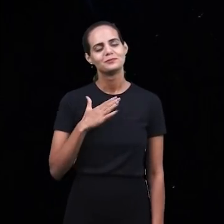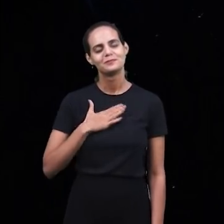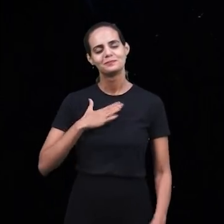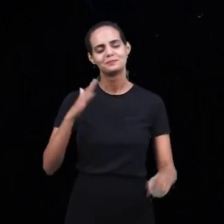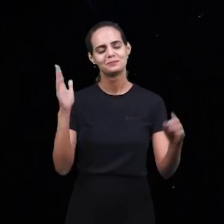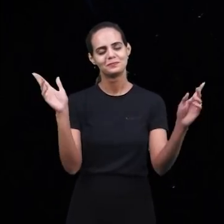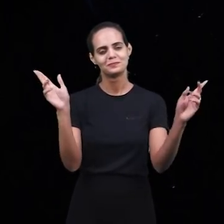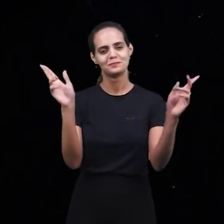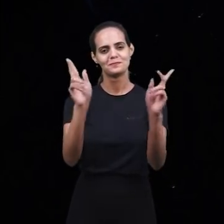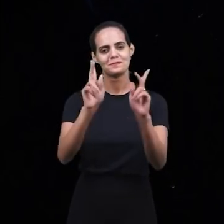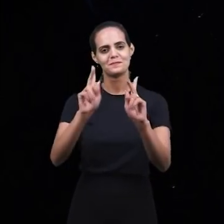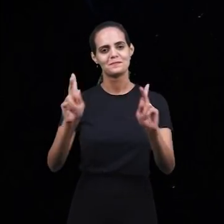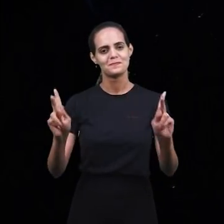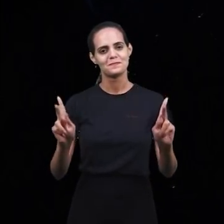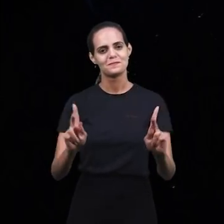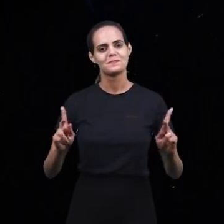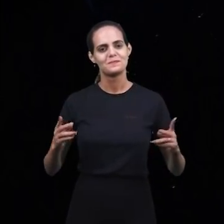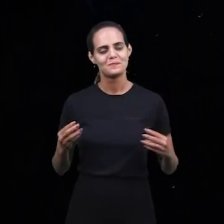paz eu te